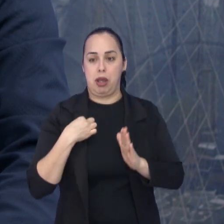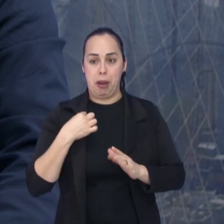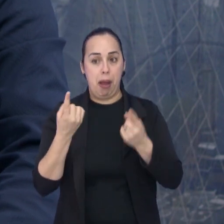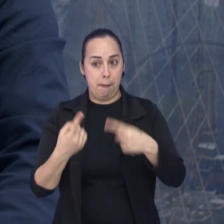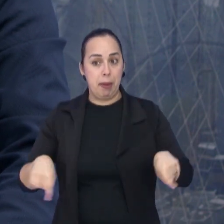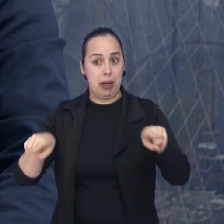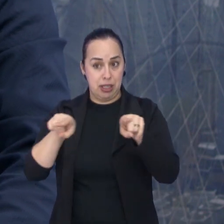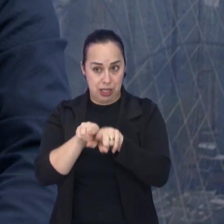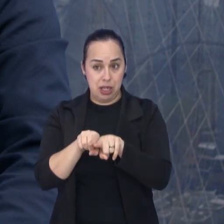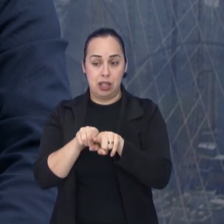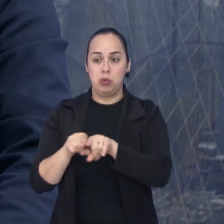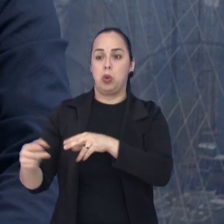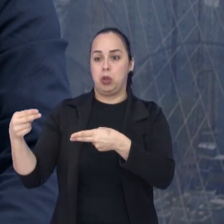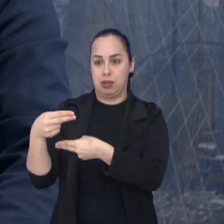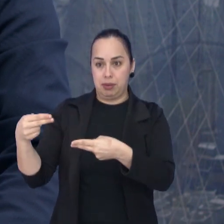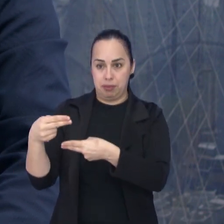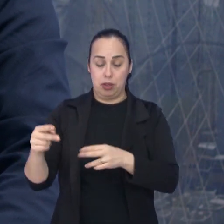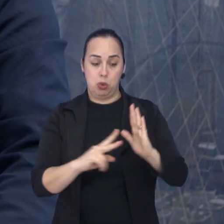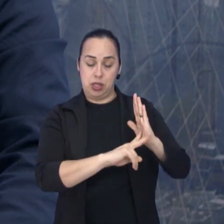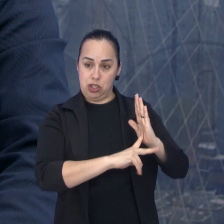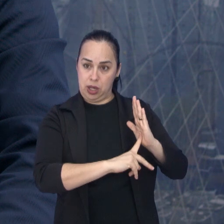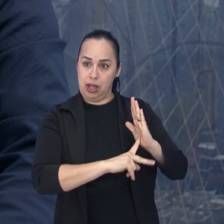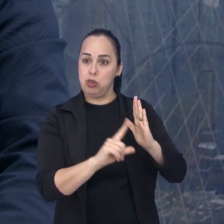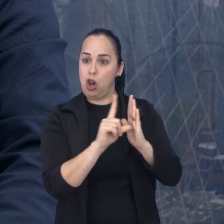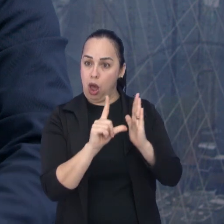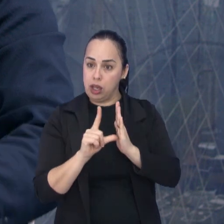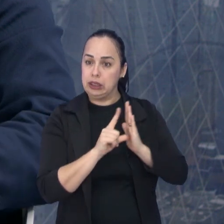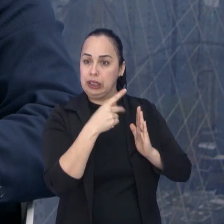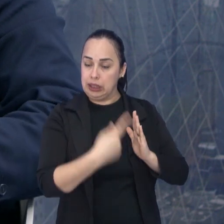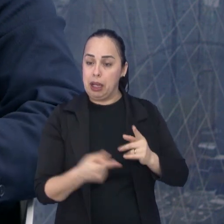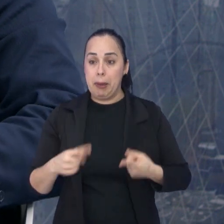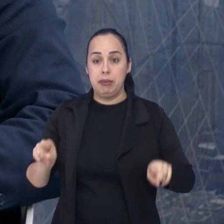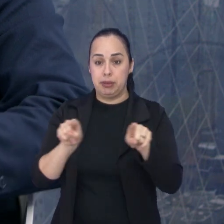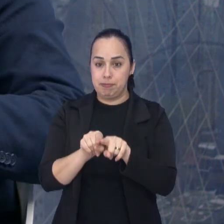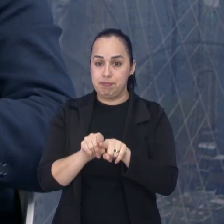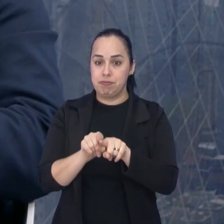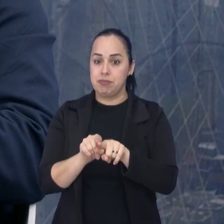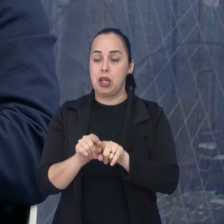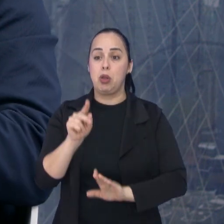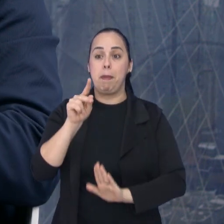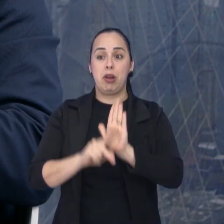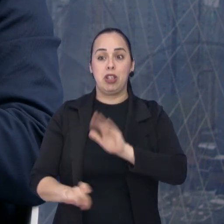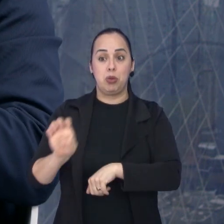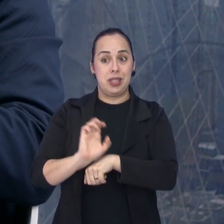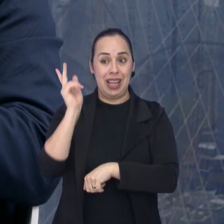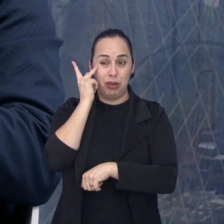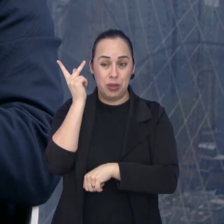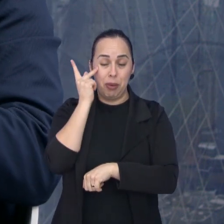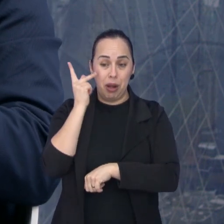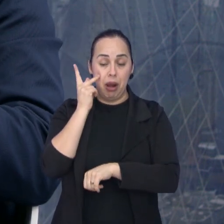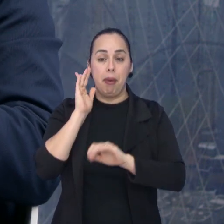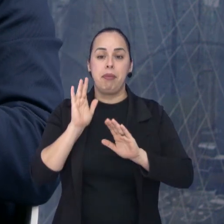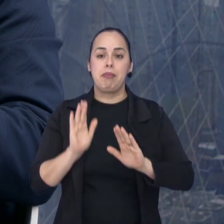com a Sincomércio, aqui com o Sindicato do Comércio Varejista aqui em São José dos Campos, parceria, projeto no estado todo com a FEComércio. Com